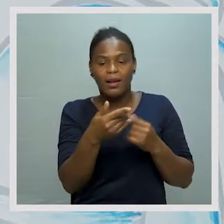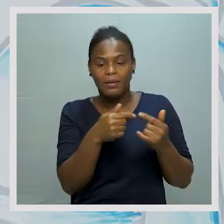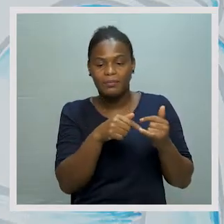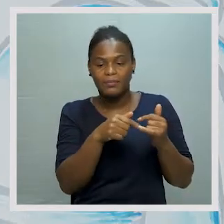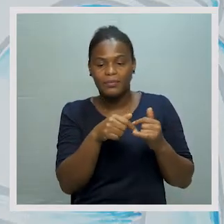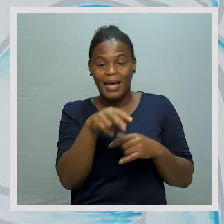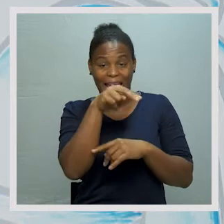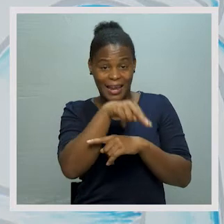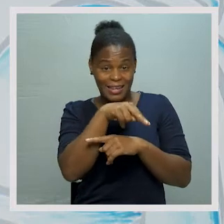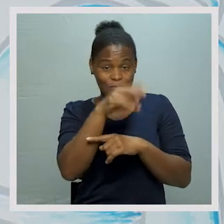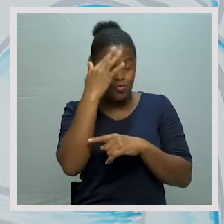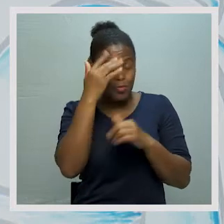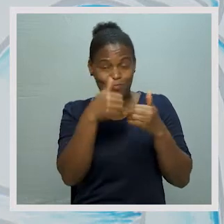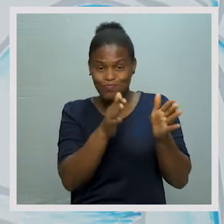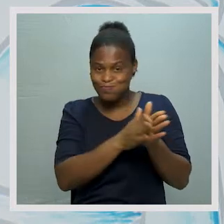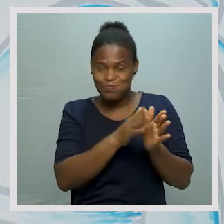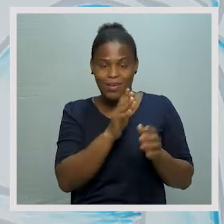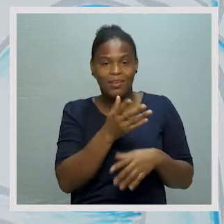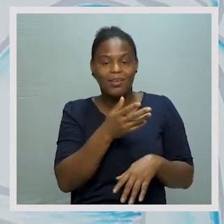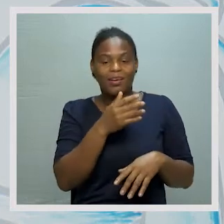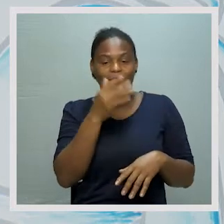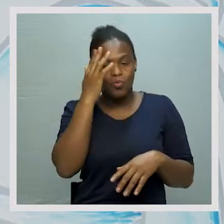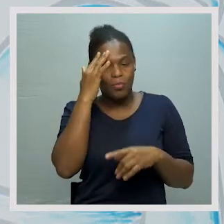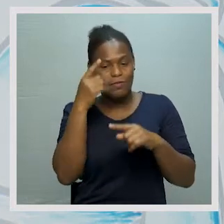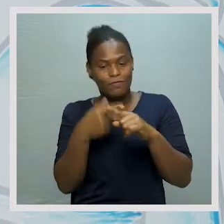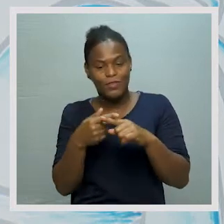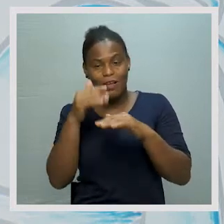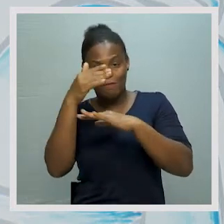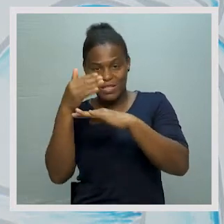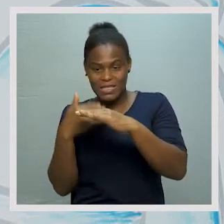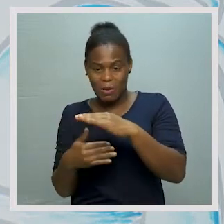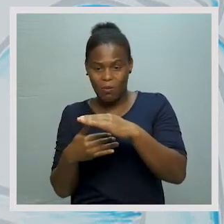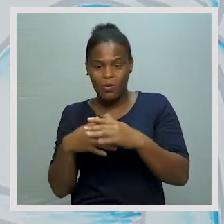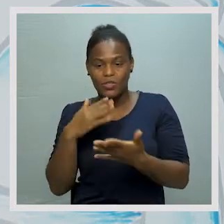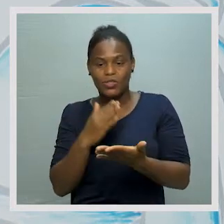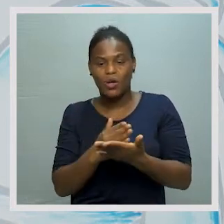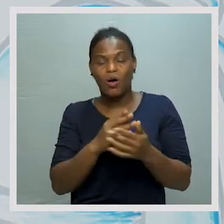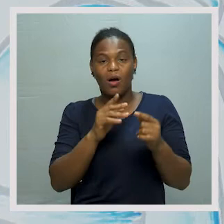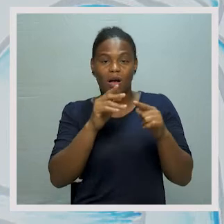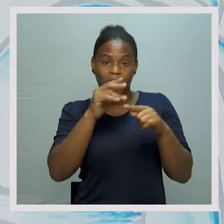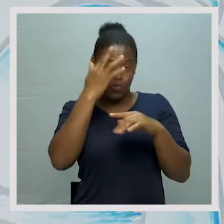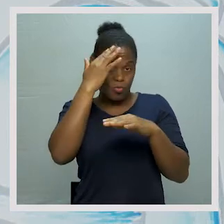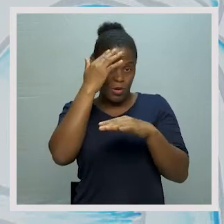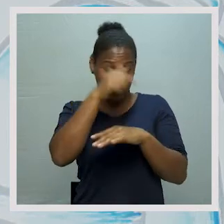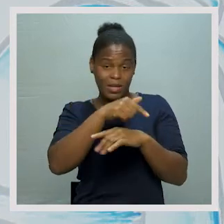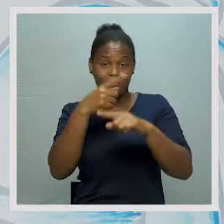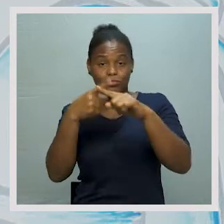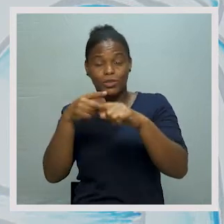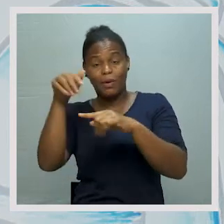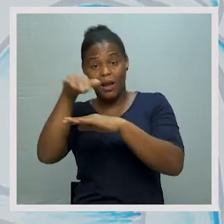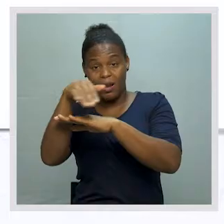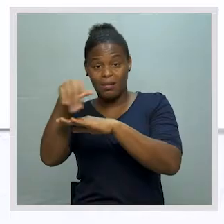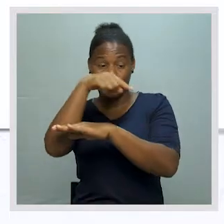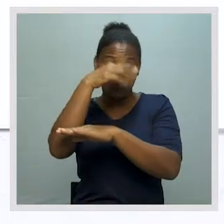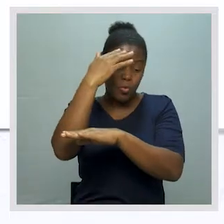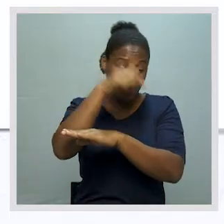inteiro. Quando é um número inteiro que está a multiplicar por uma fração, é só multiplicar este número inteiro pelo